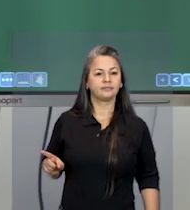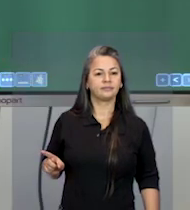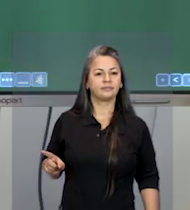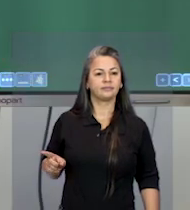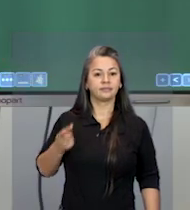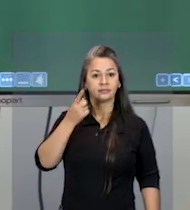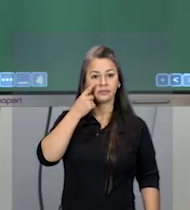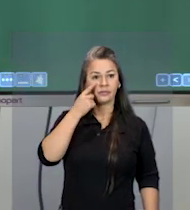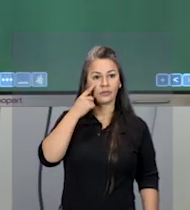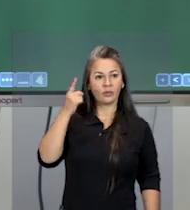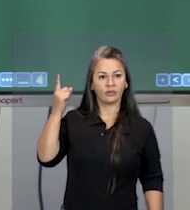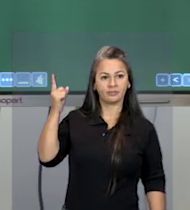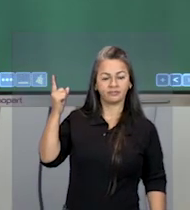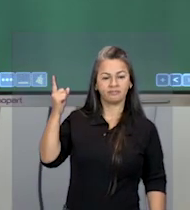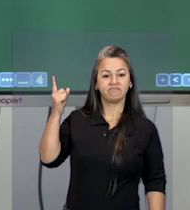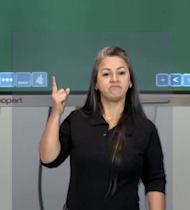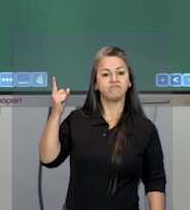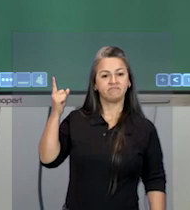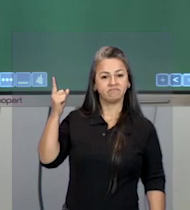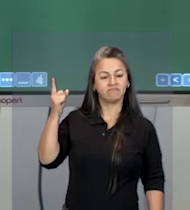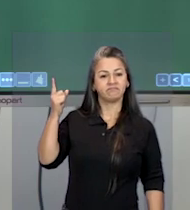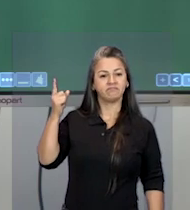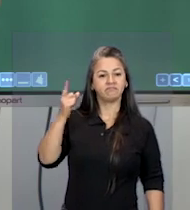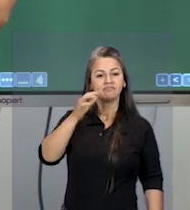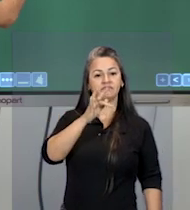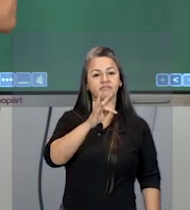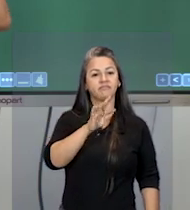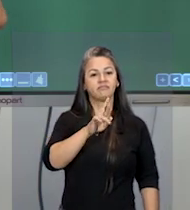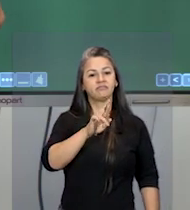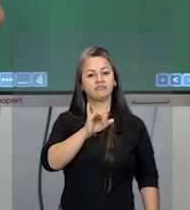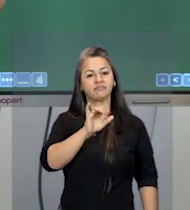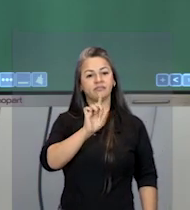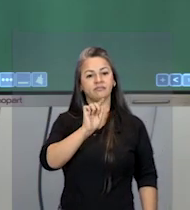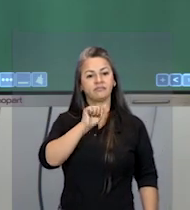Então, nós temos aqui um triângulo,